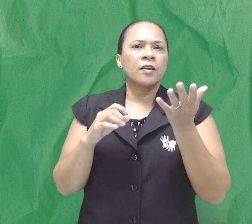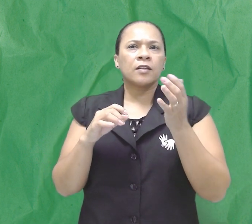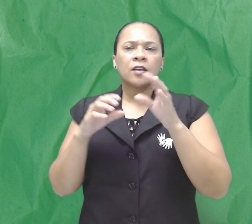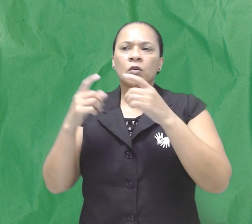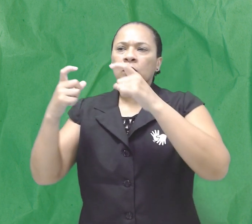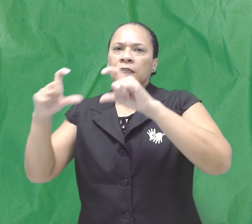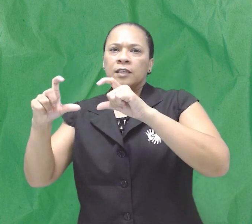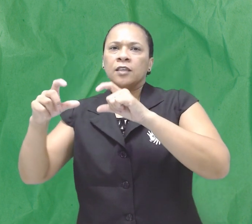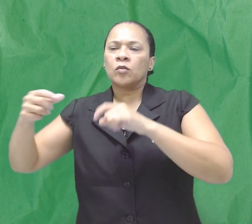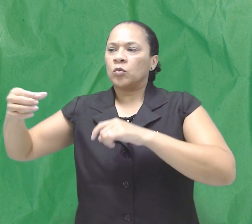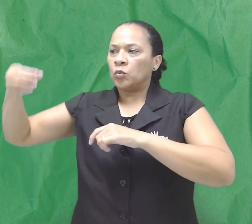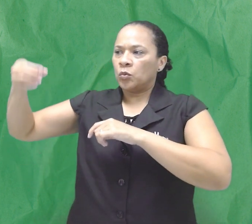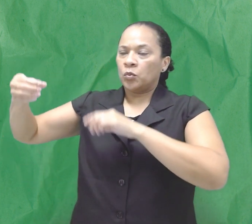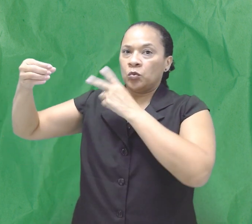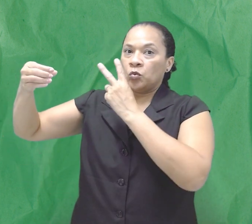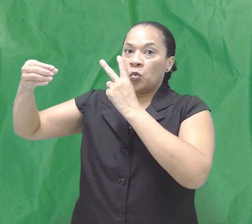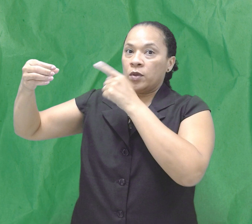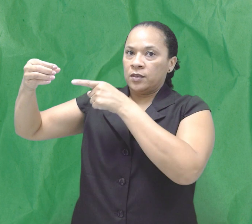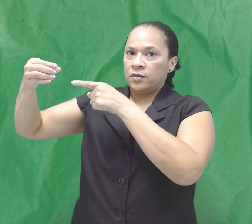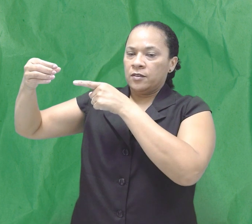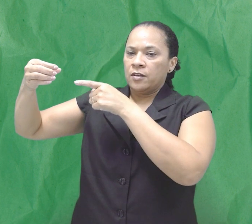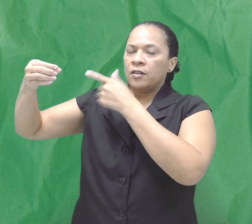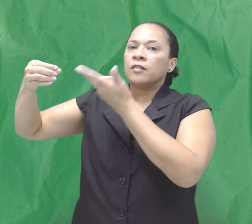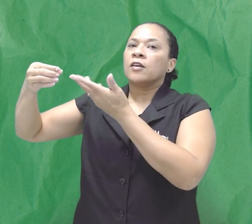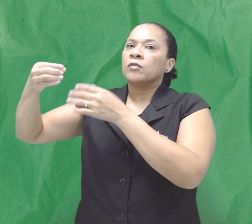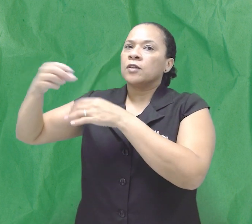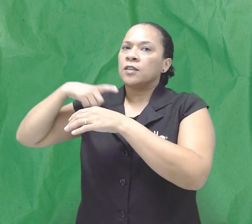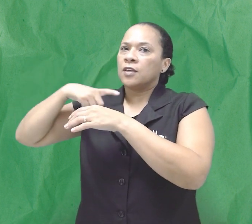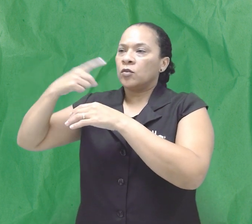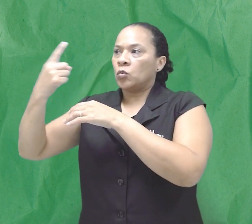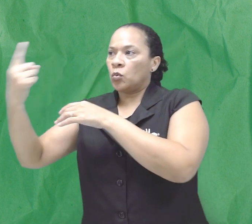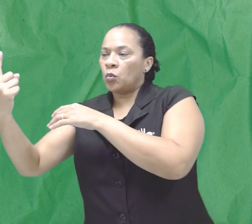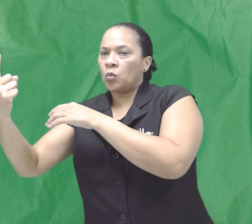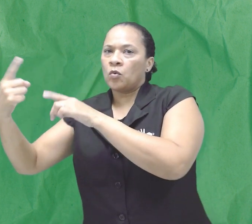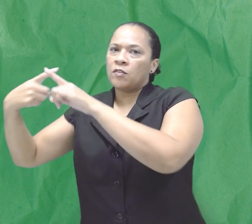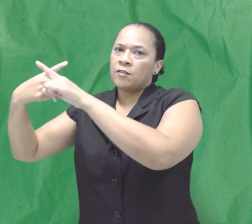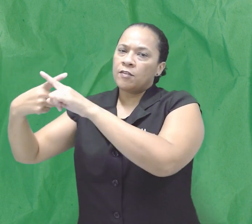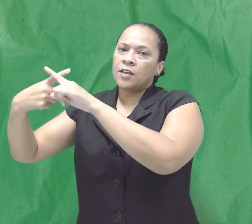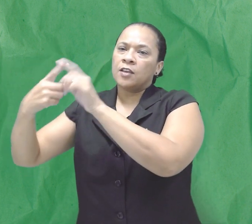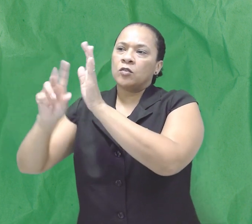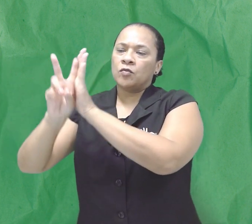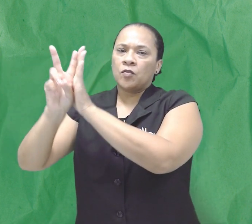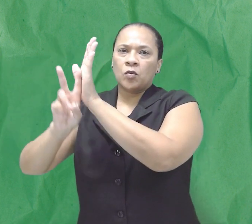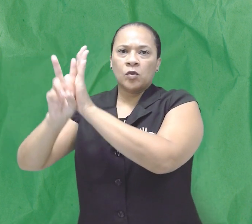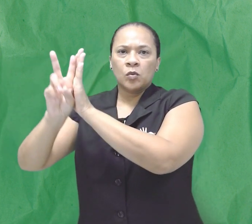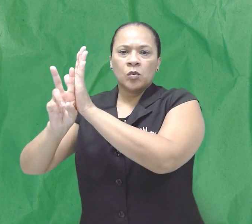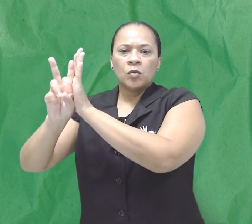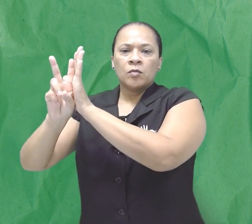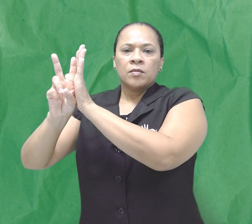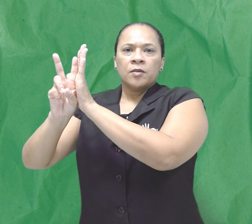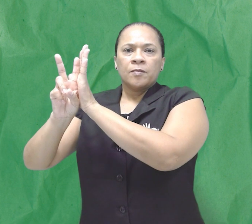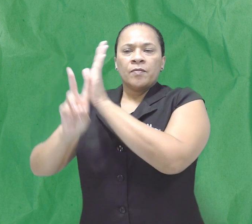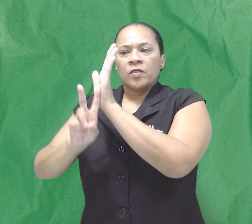que é a concentração aqui no meu tubo 2, então tenho a concentração desse meu tubo 1, vezes o volume,